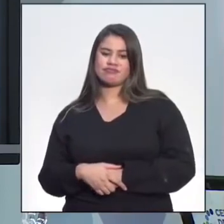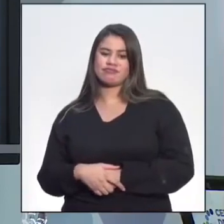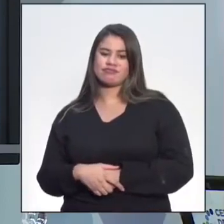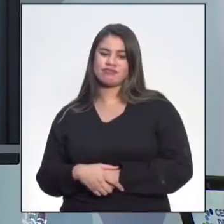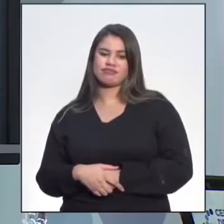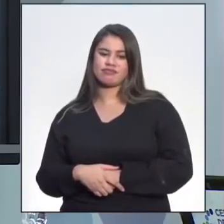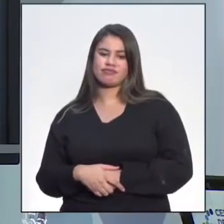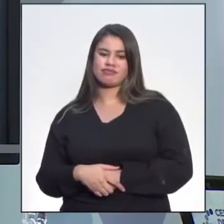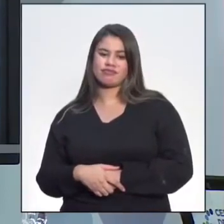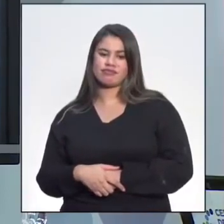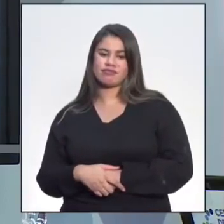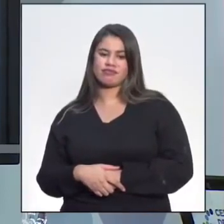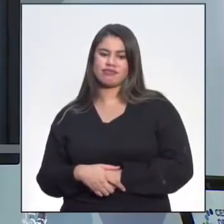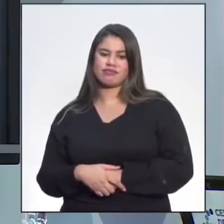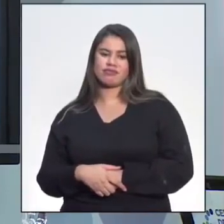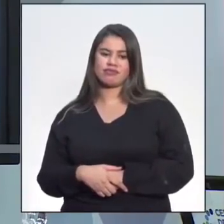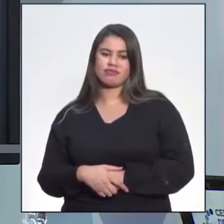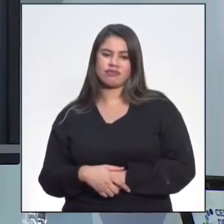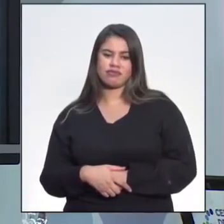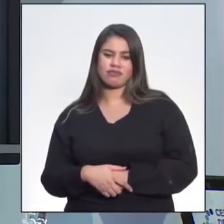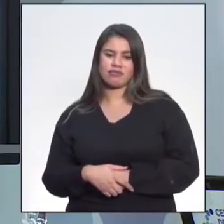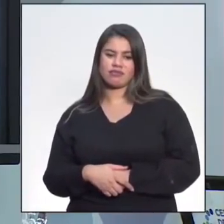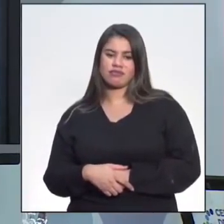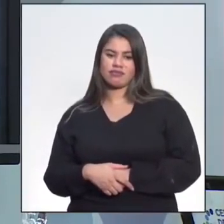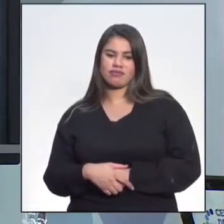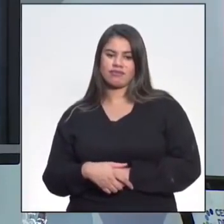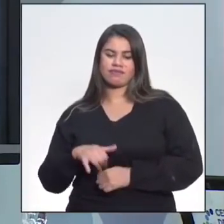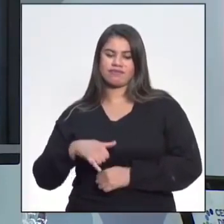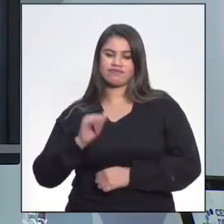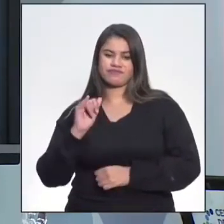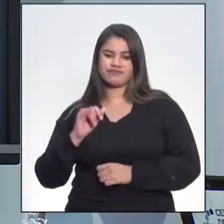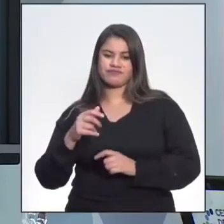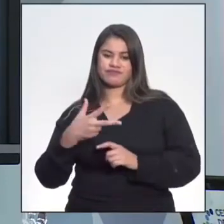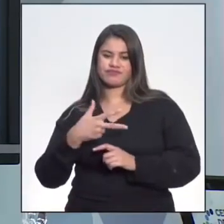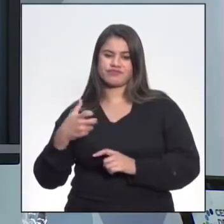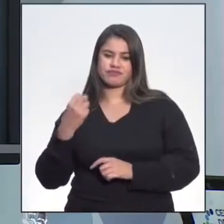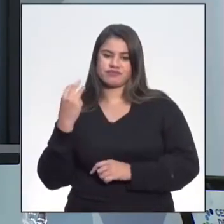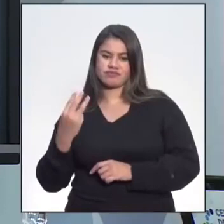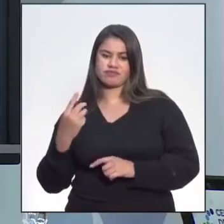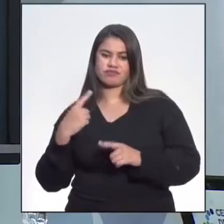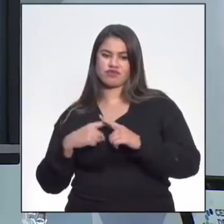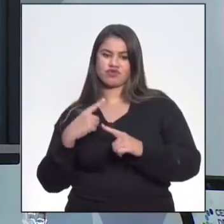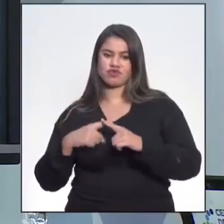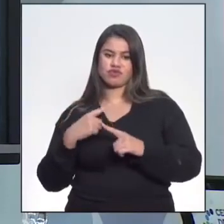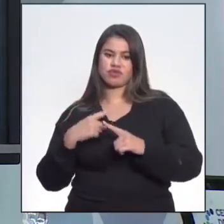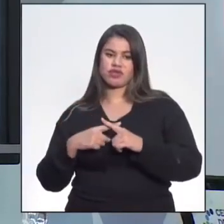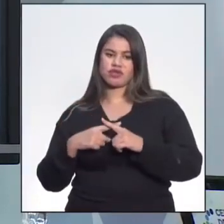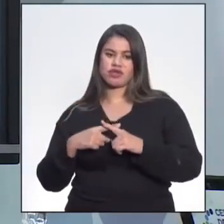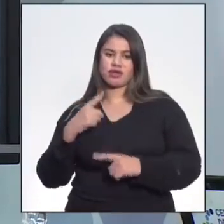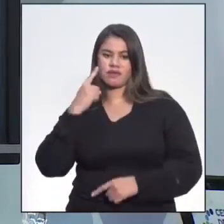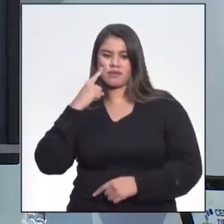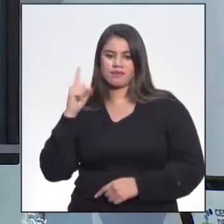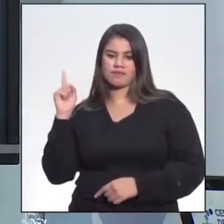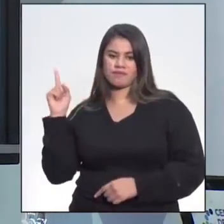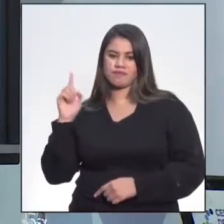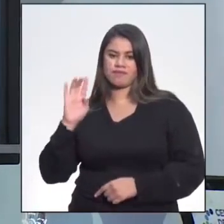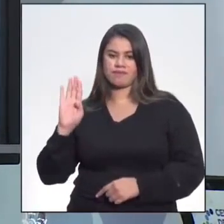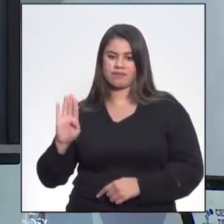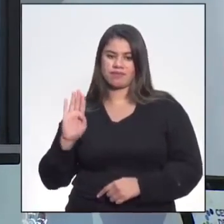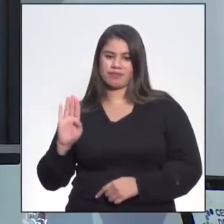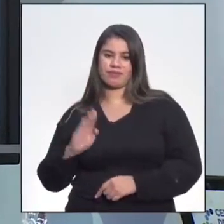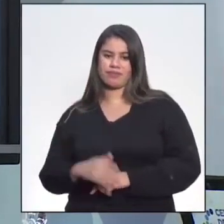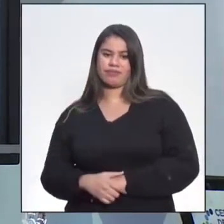No Y igual a 3. Por quê? Y igual a 3. Por causa do valor do B. Olha